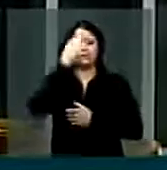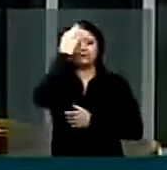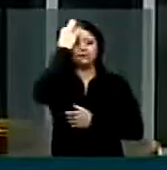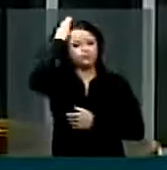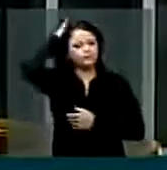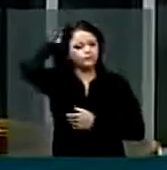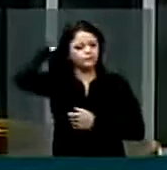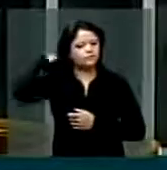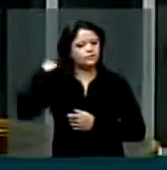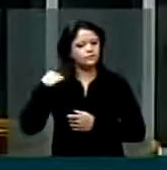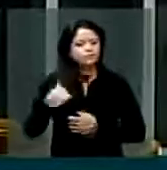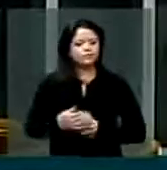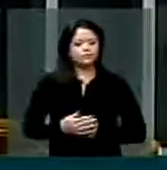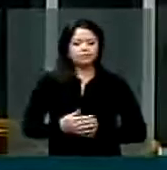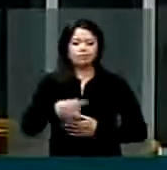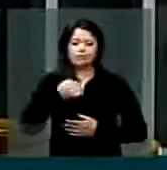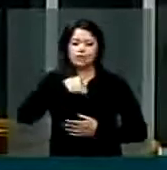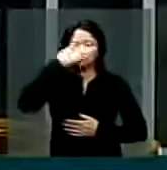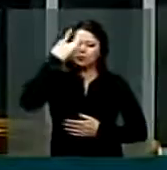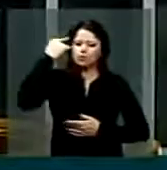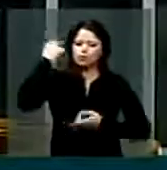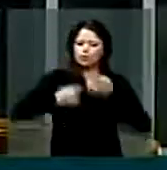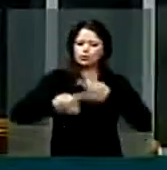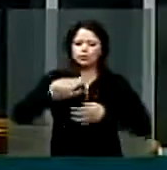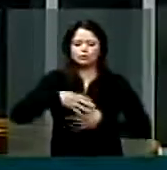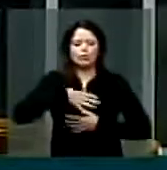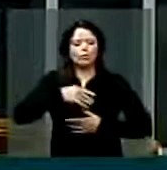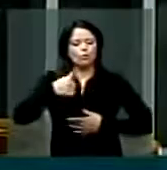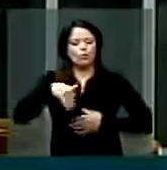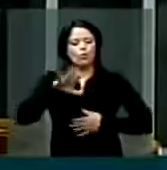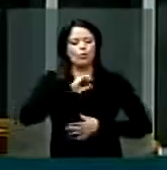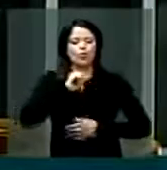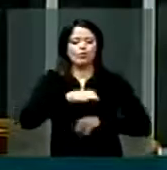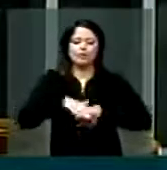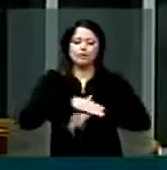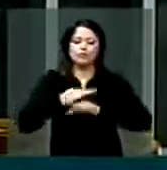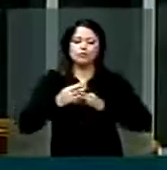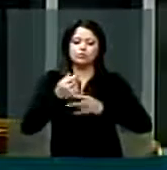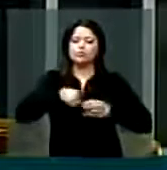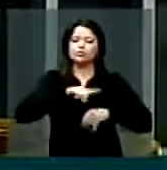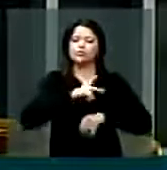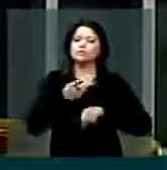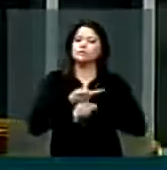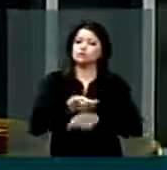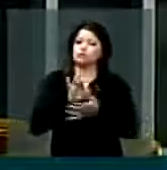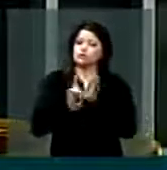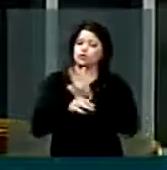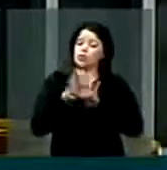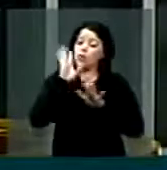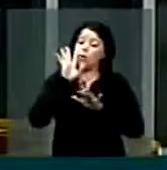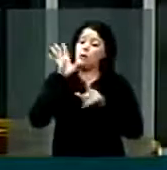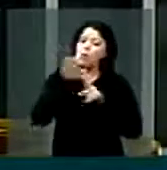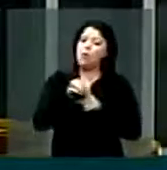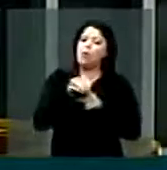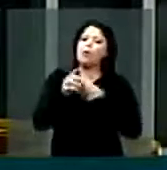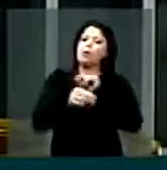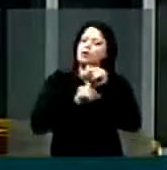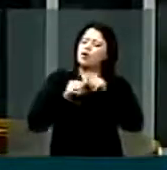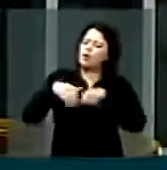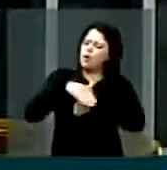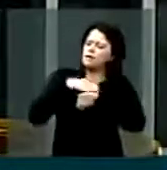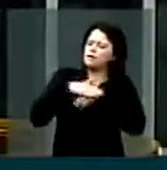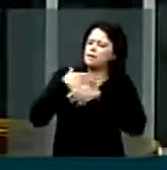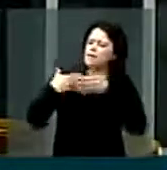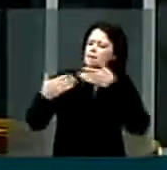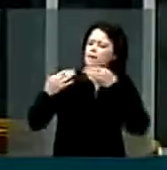ao meu perfil, que sou um político, sou um homem de diálogo, nós procuramos exatamente cumprir essa meta de dialogar, de mediar,